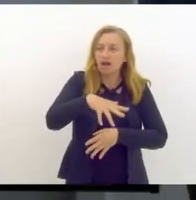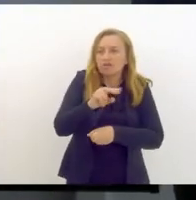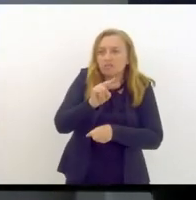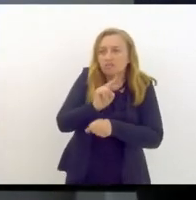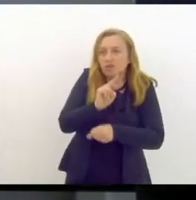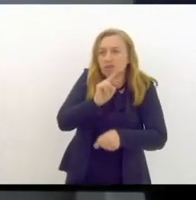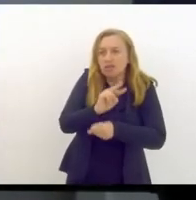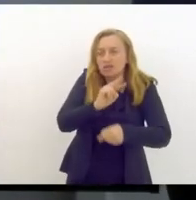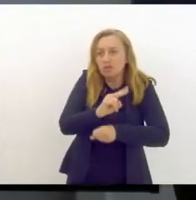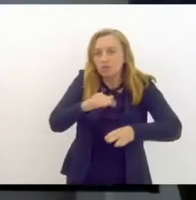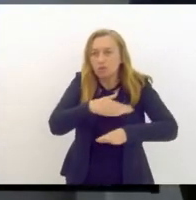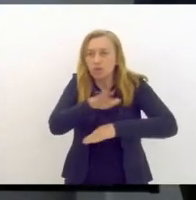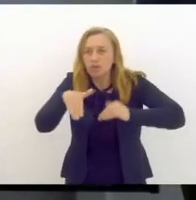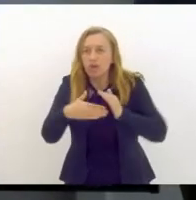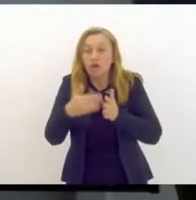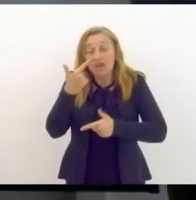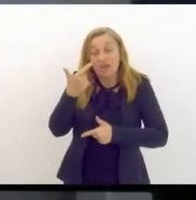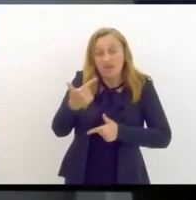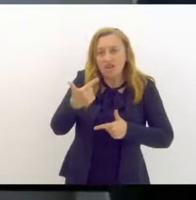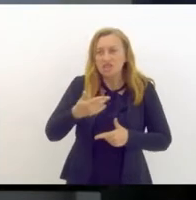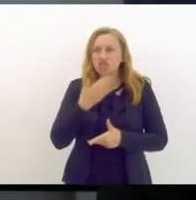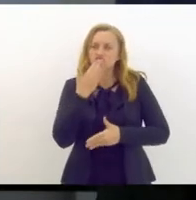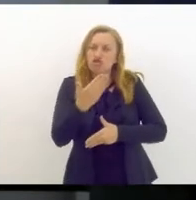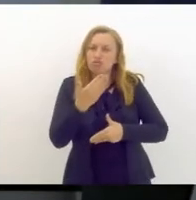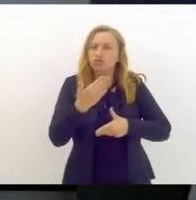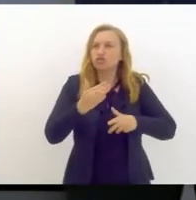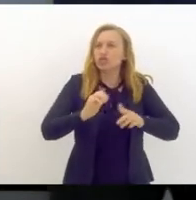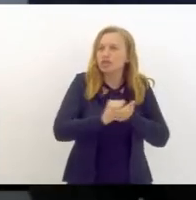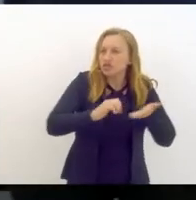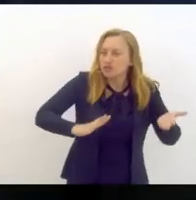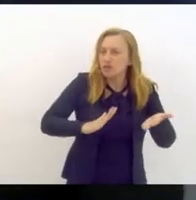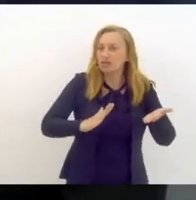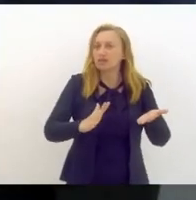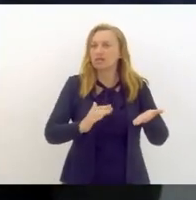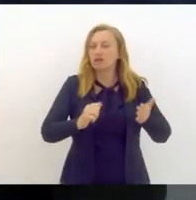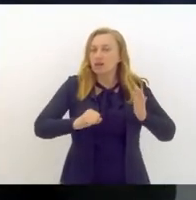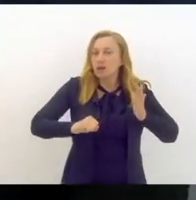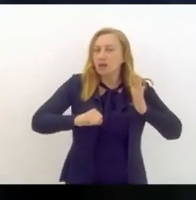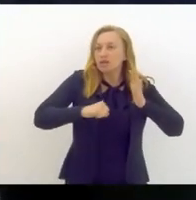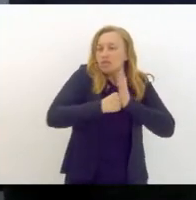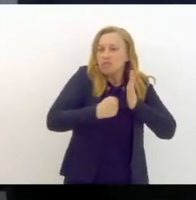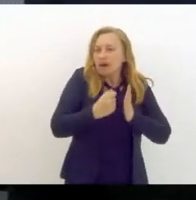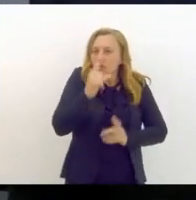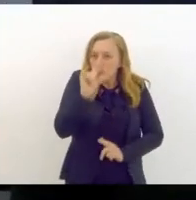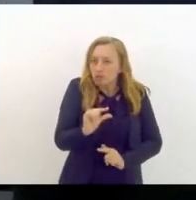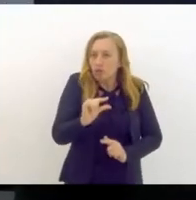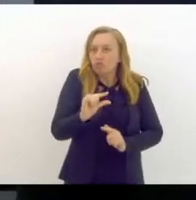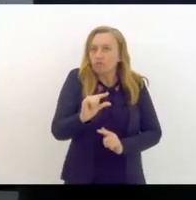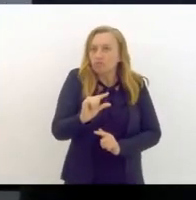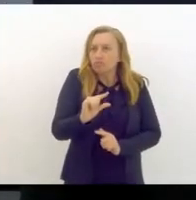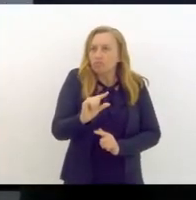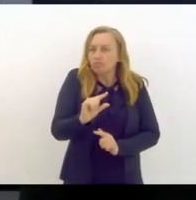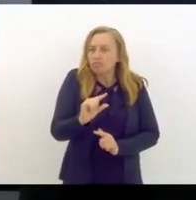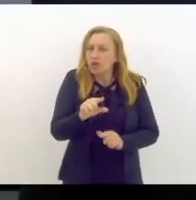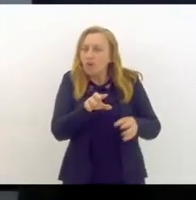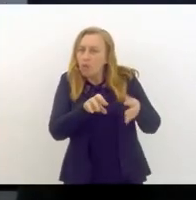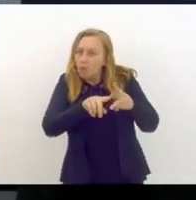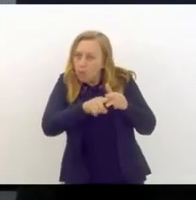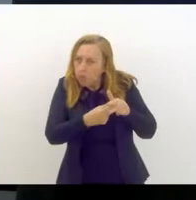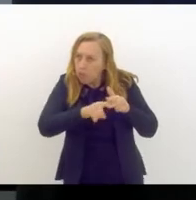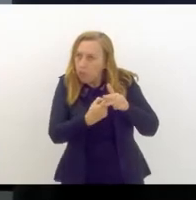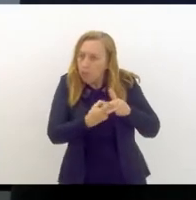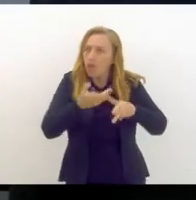de proteção integral que prevê esse tipo de atividade, mas atividade de baixo impacto. A unidade ela não restringe, ela regulamenta,